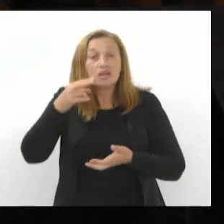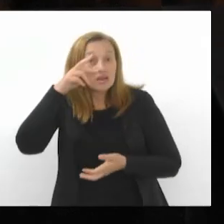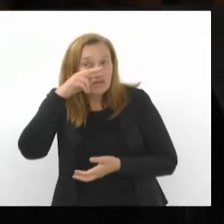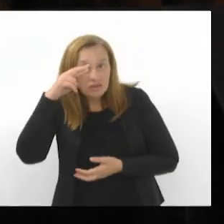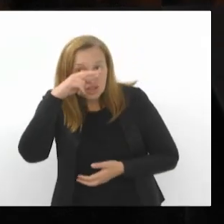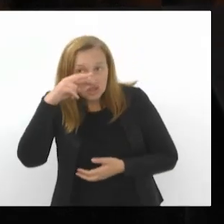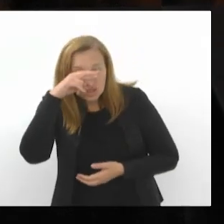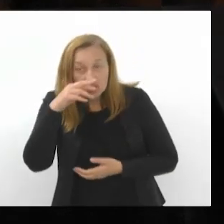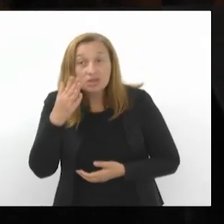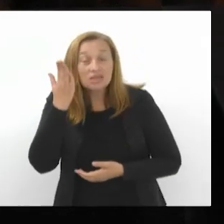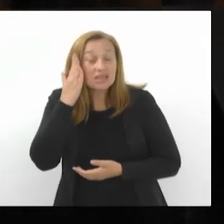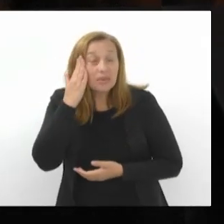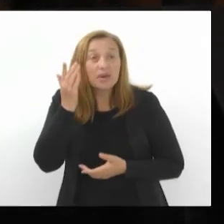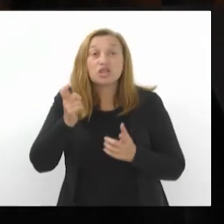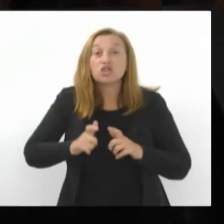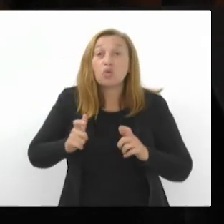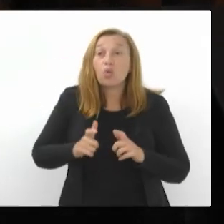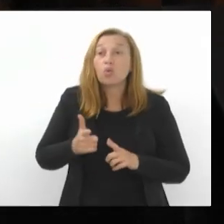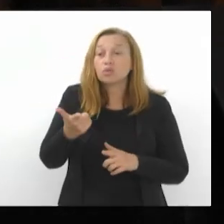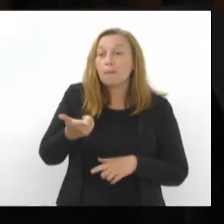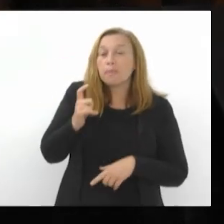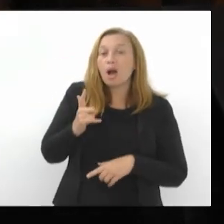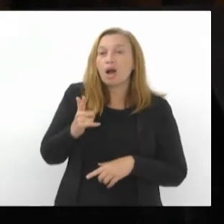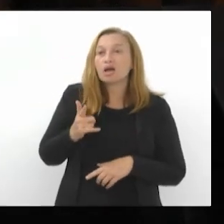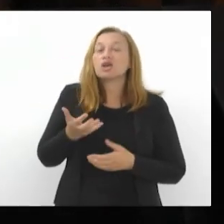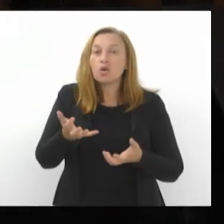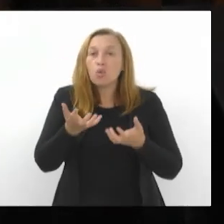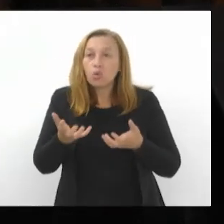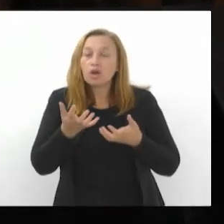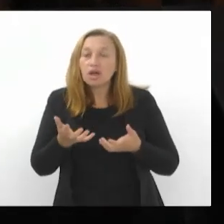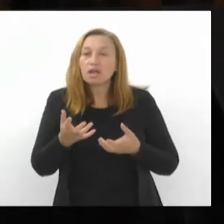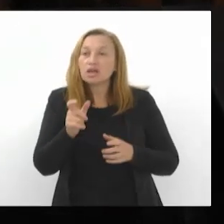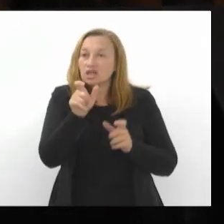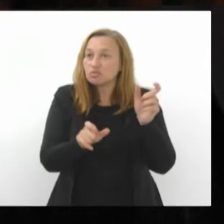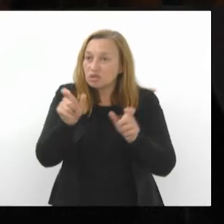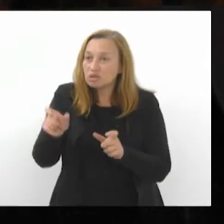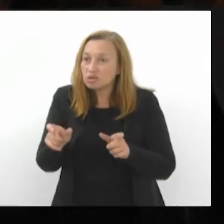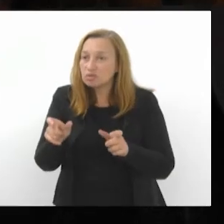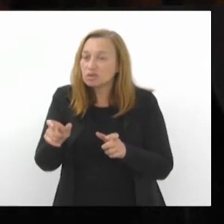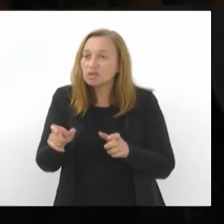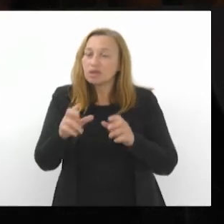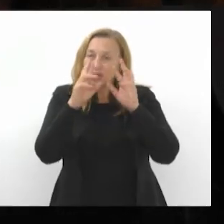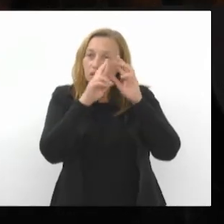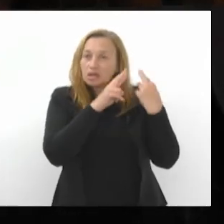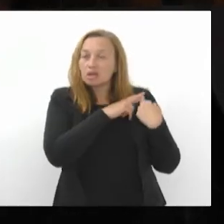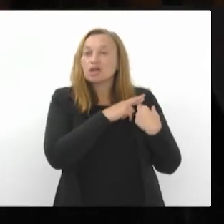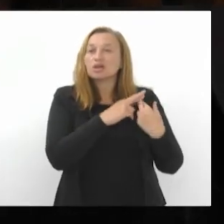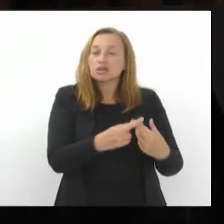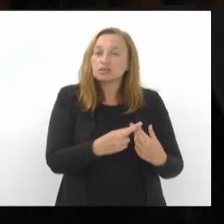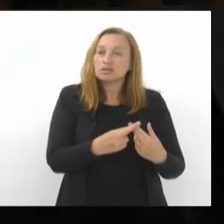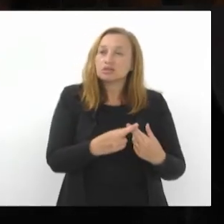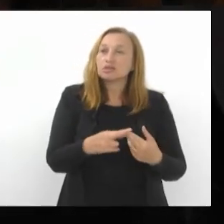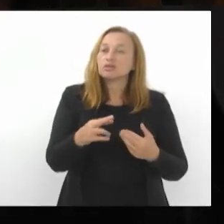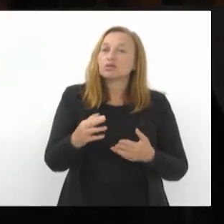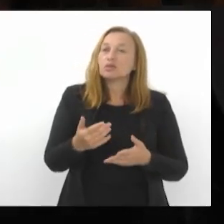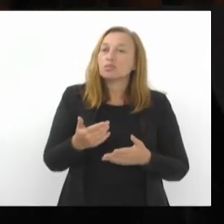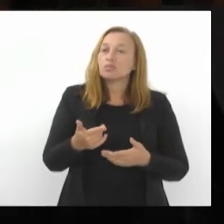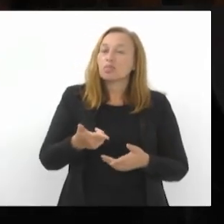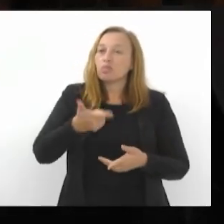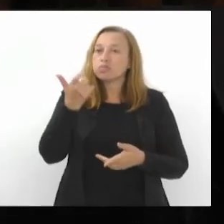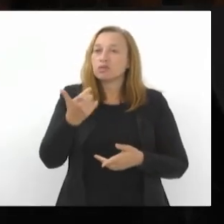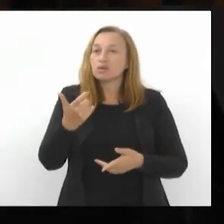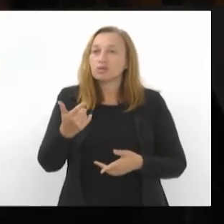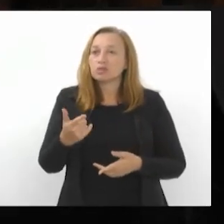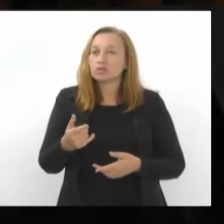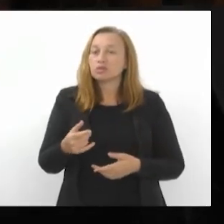investigação, eu quero saber de onde que saiu essa bala e eu quero que as pessoas sejam responsabilizadas por retirarem a vida de